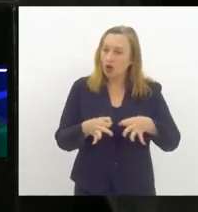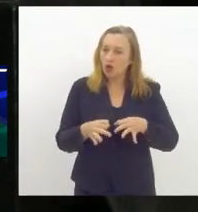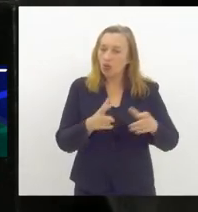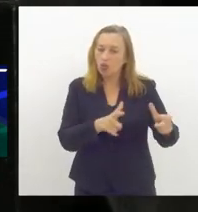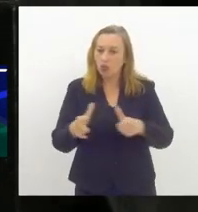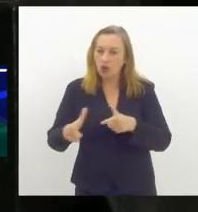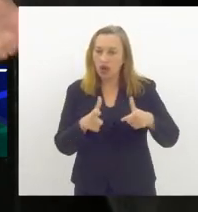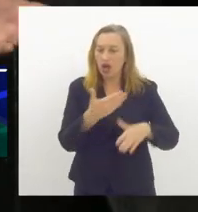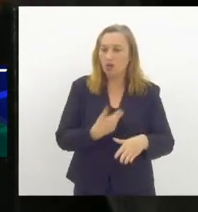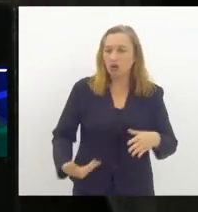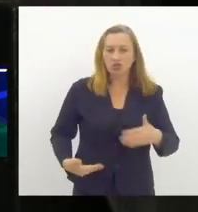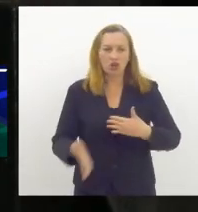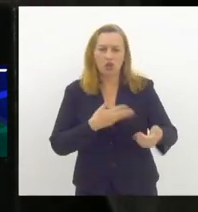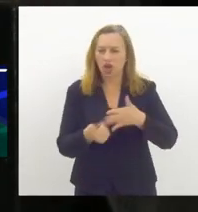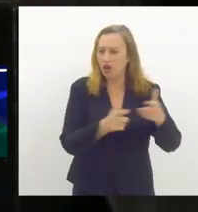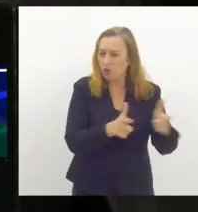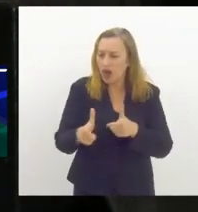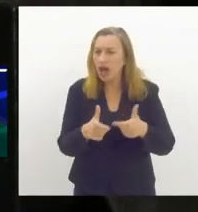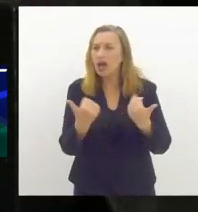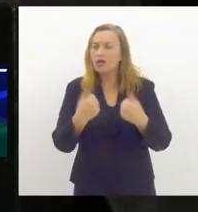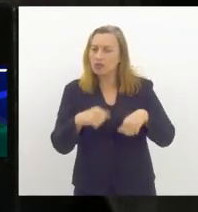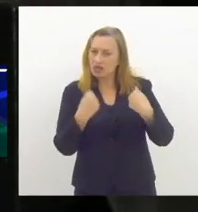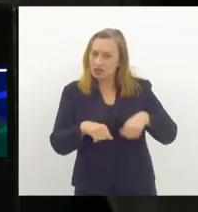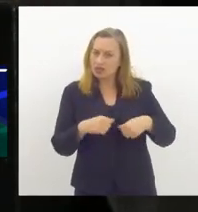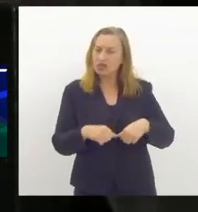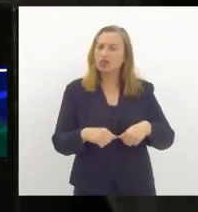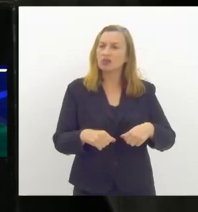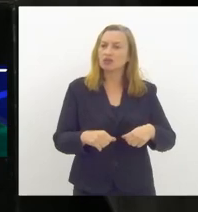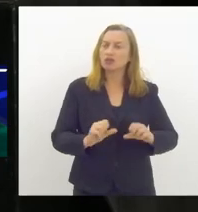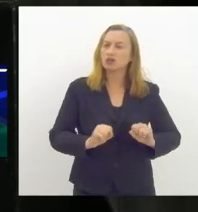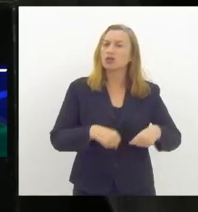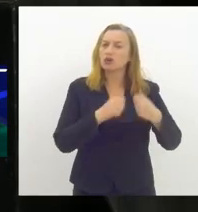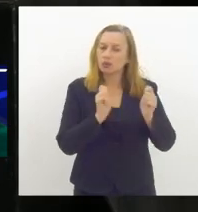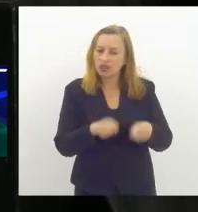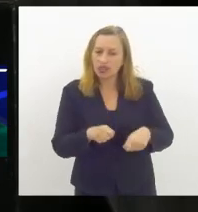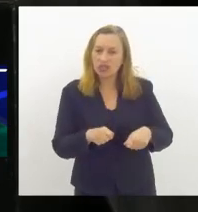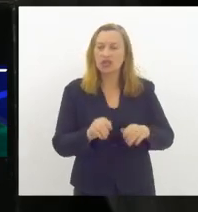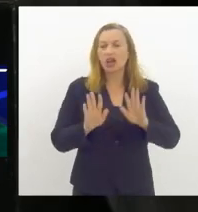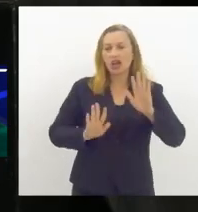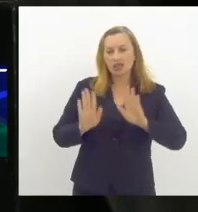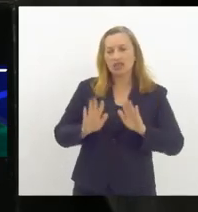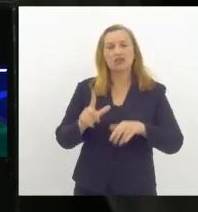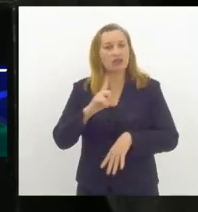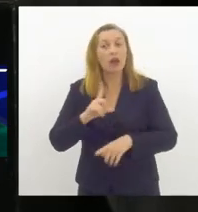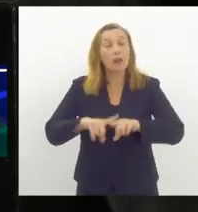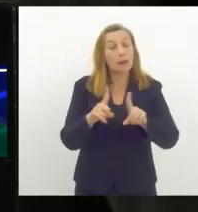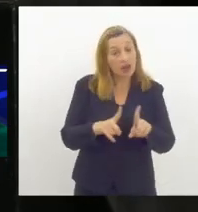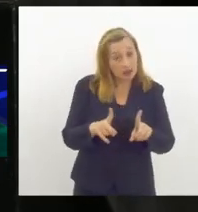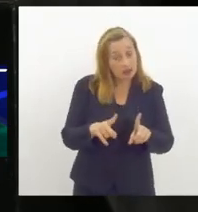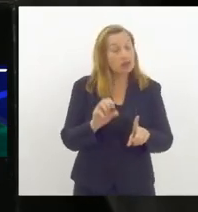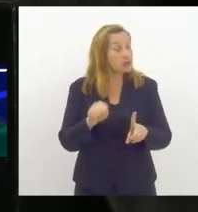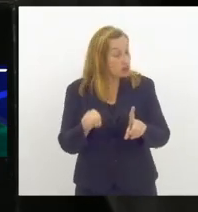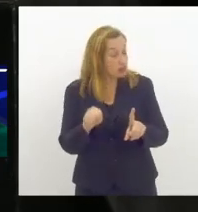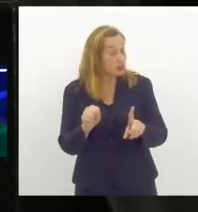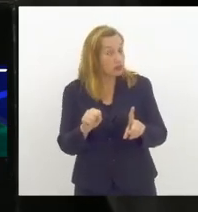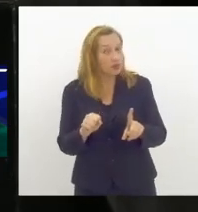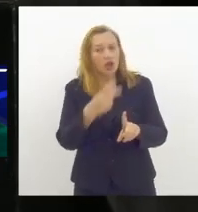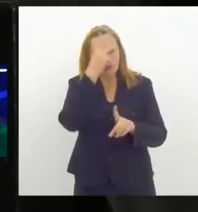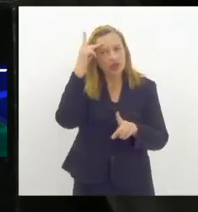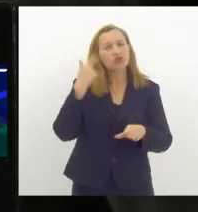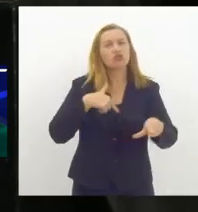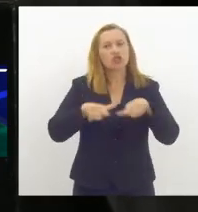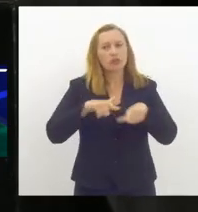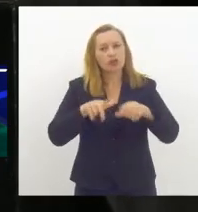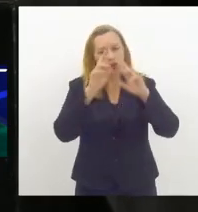ou podem estar em qualquer lugar é preciso de autoridade competente remito as suas licenças mas ainda assim né ainda assim são